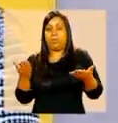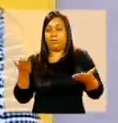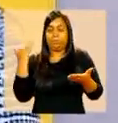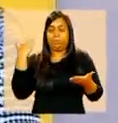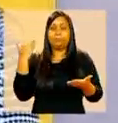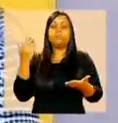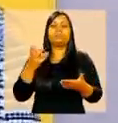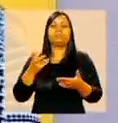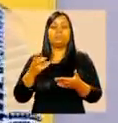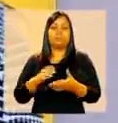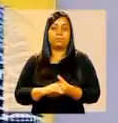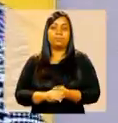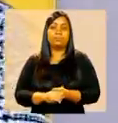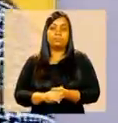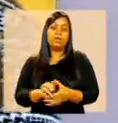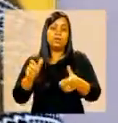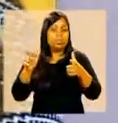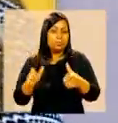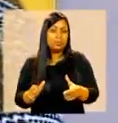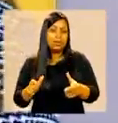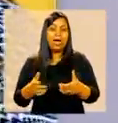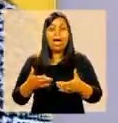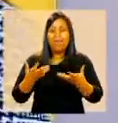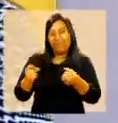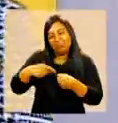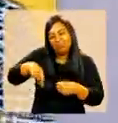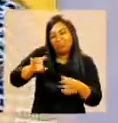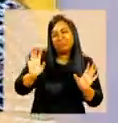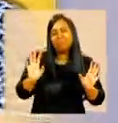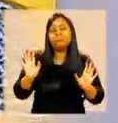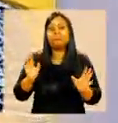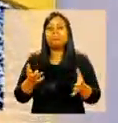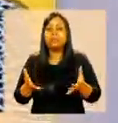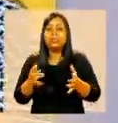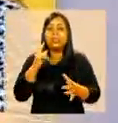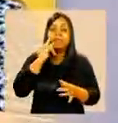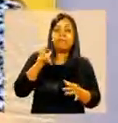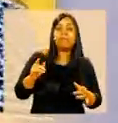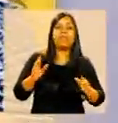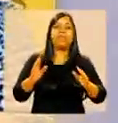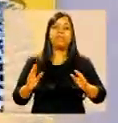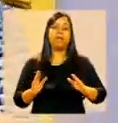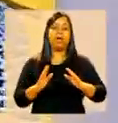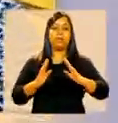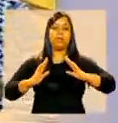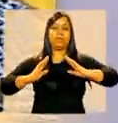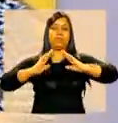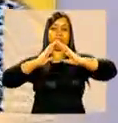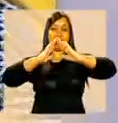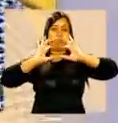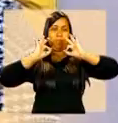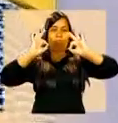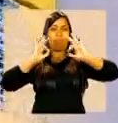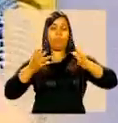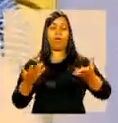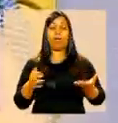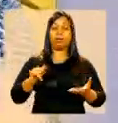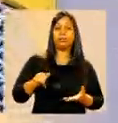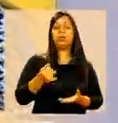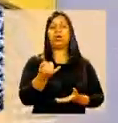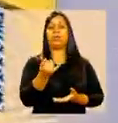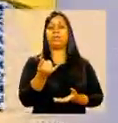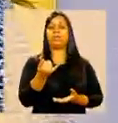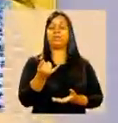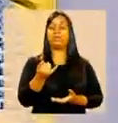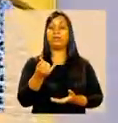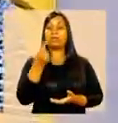a Alemanha era um lugar que assim, vamos, porque a gente queria ver o castelo no Einstein, e aí eu já aproveitei então,